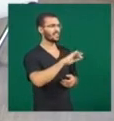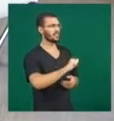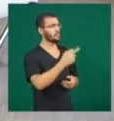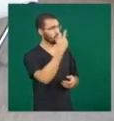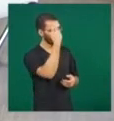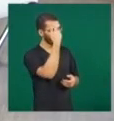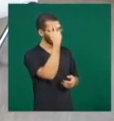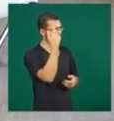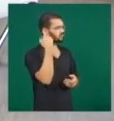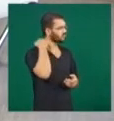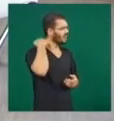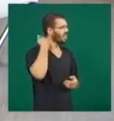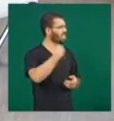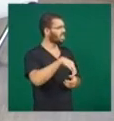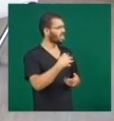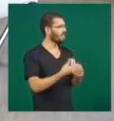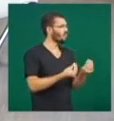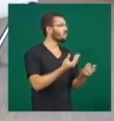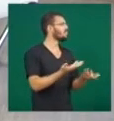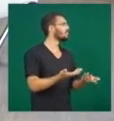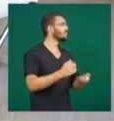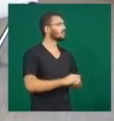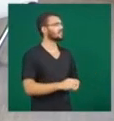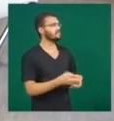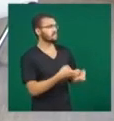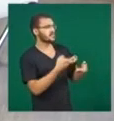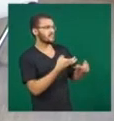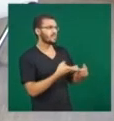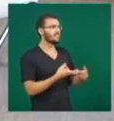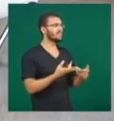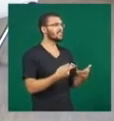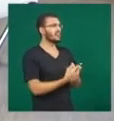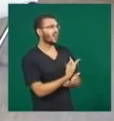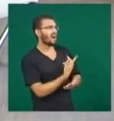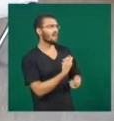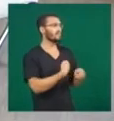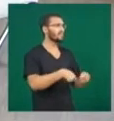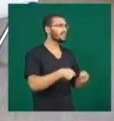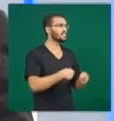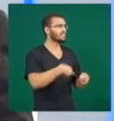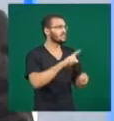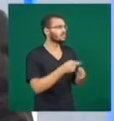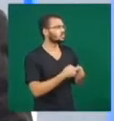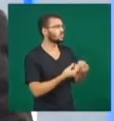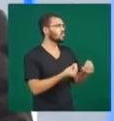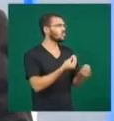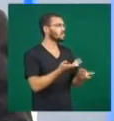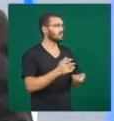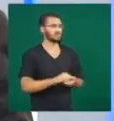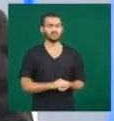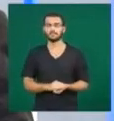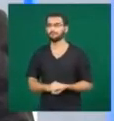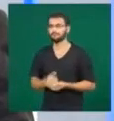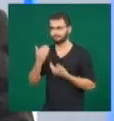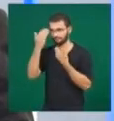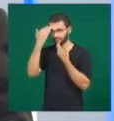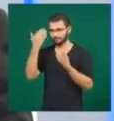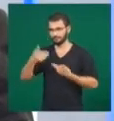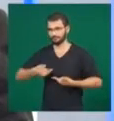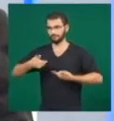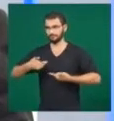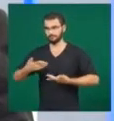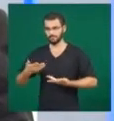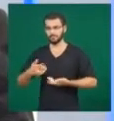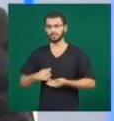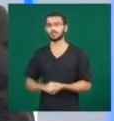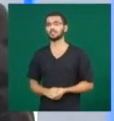De fato, é quando a gente percebe que alguma coisa está errada e tem que buscar uma ajuda médica? Obrigado pela presença. Agradeço o convite. É